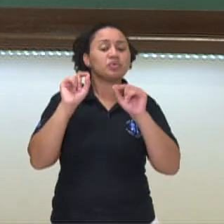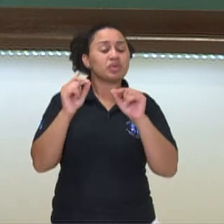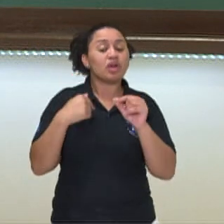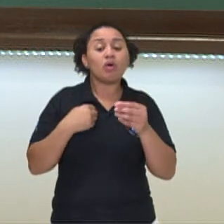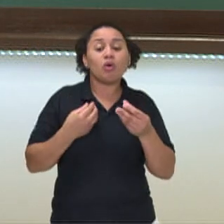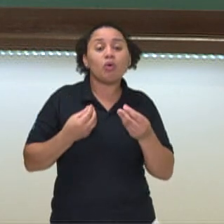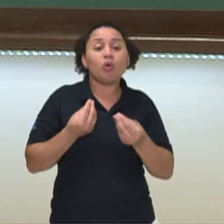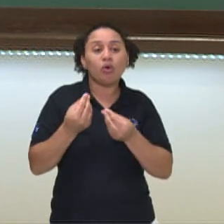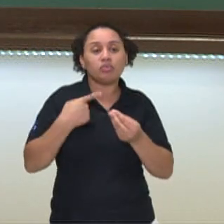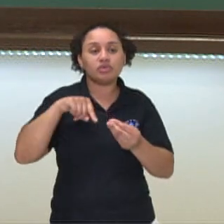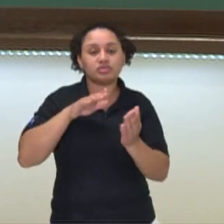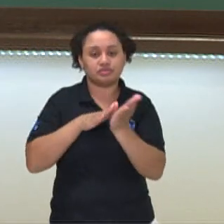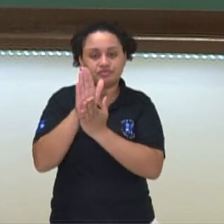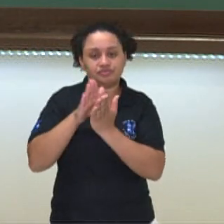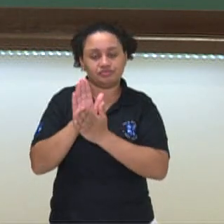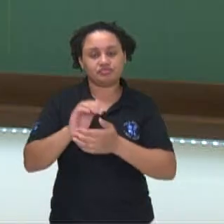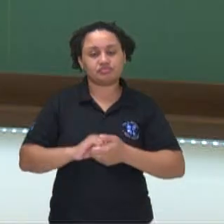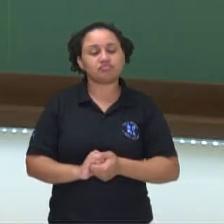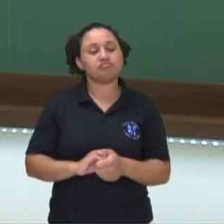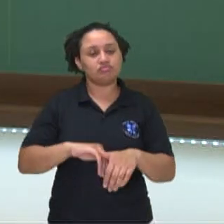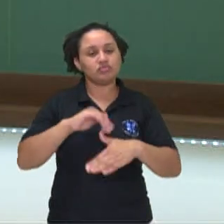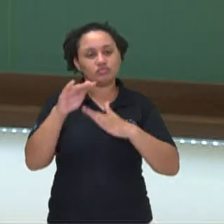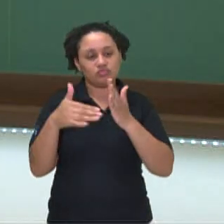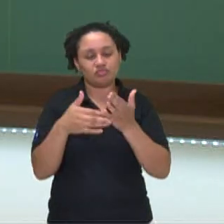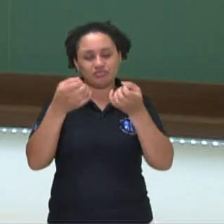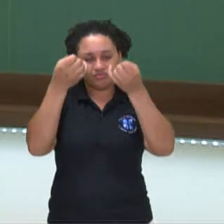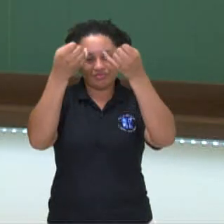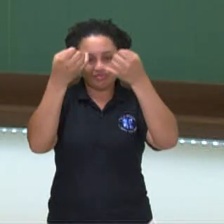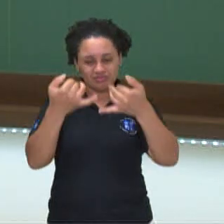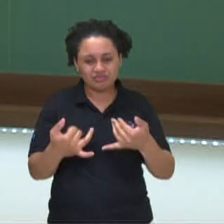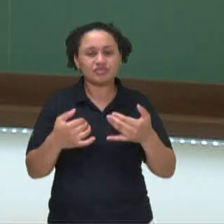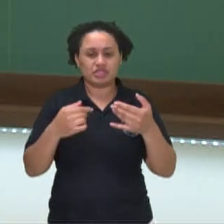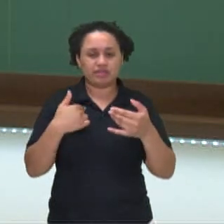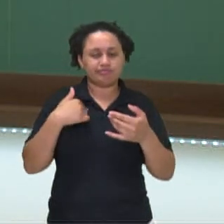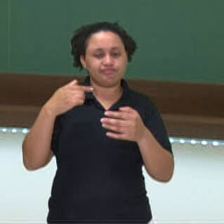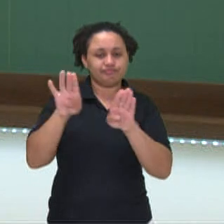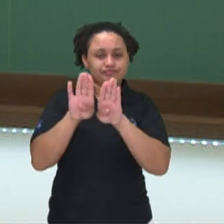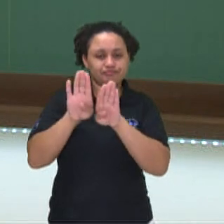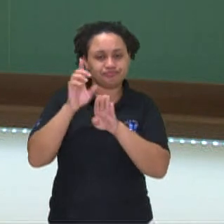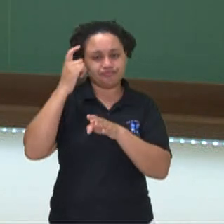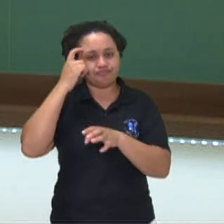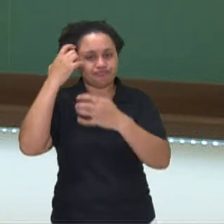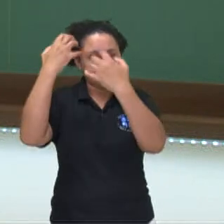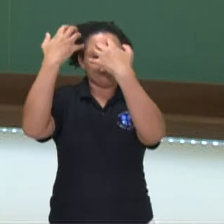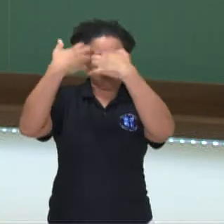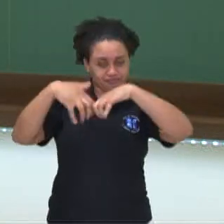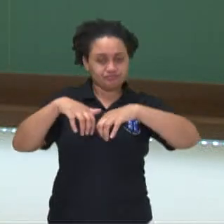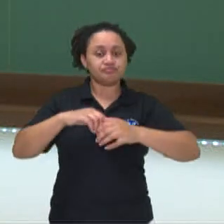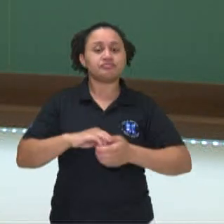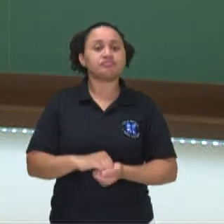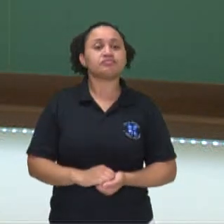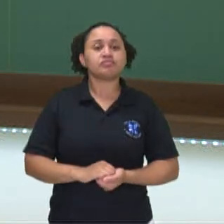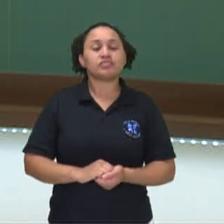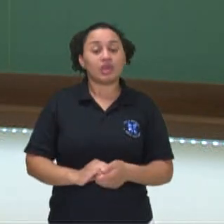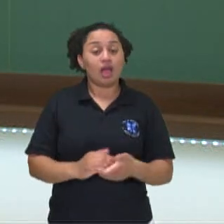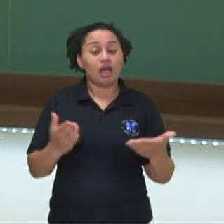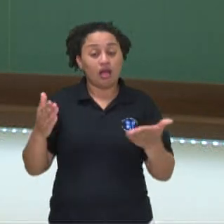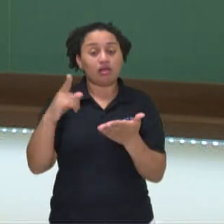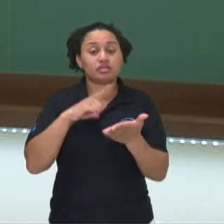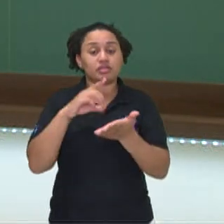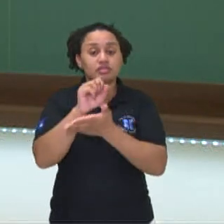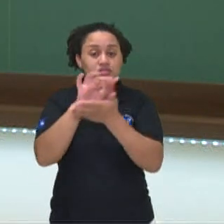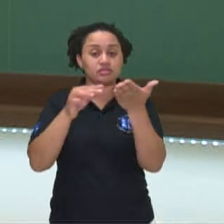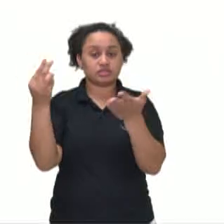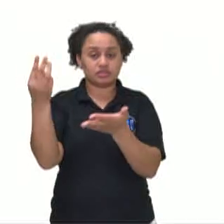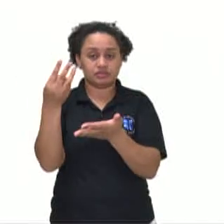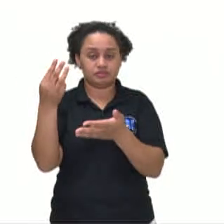nosso consumo. E a partir de todo esse pensamento, dessa reflexão acerca do nosso consumo, olha a nossa atividade